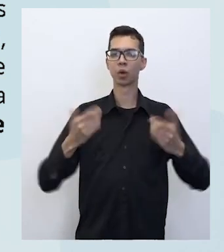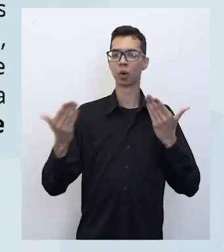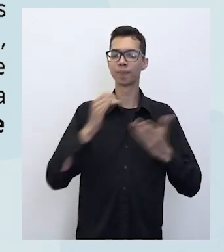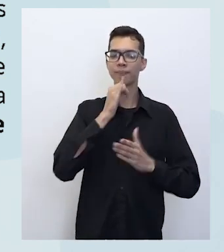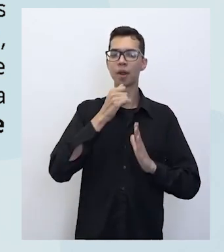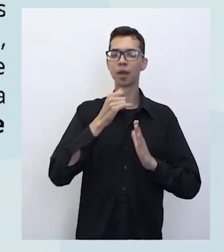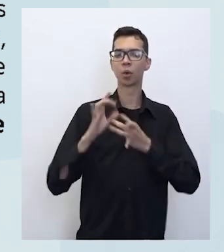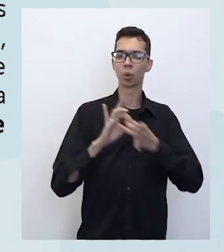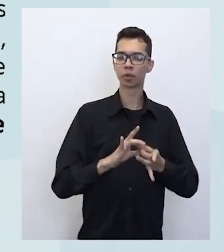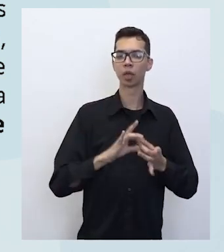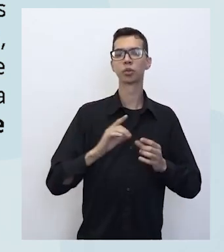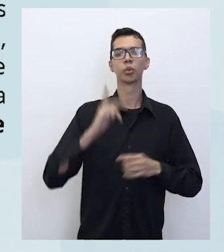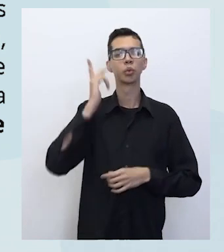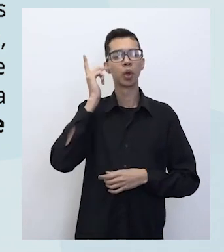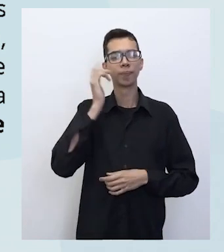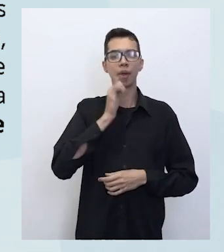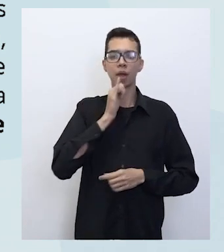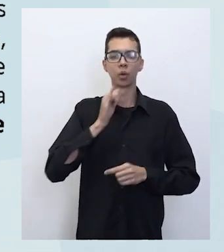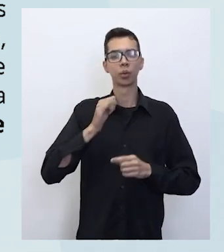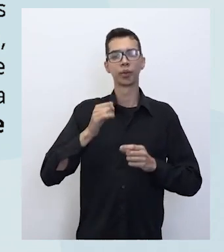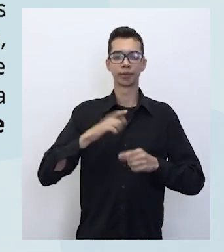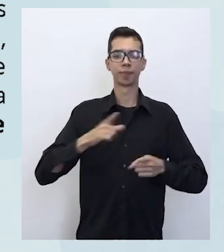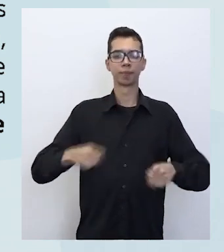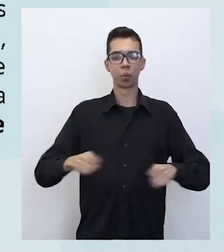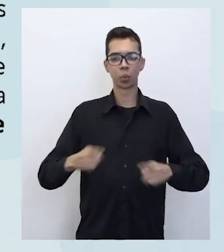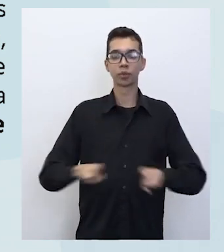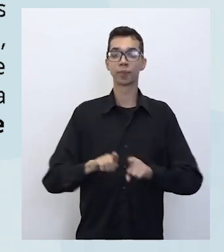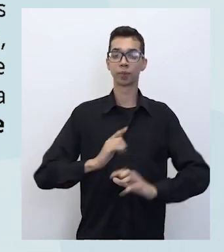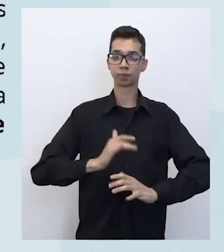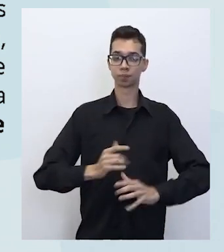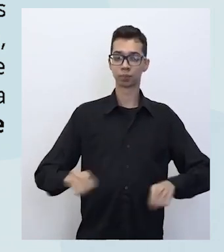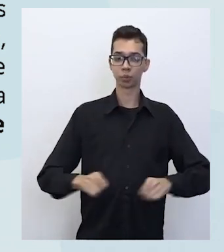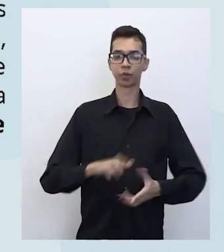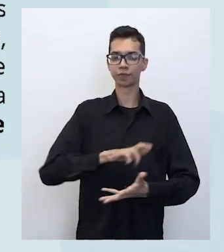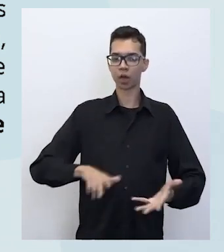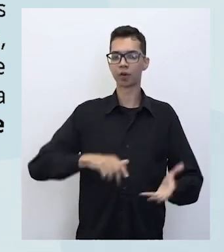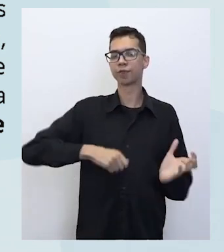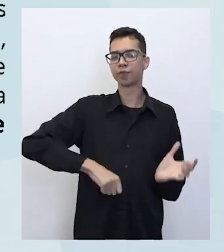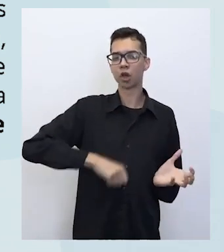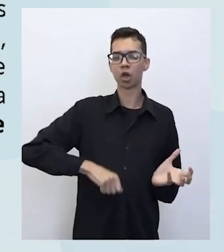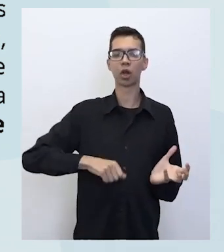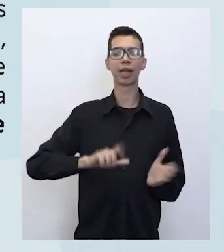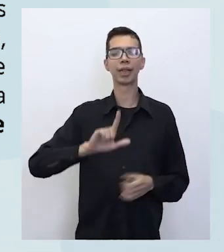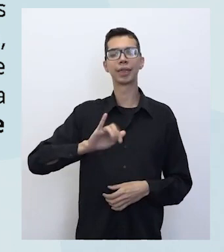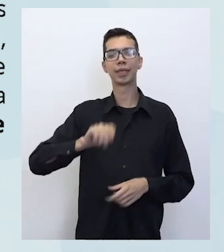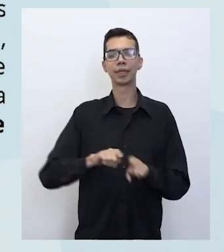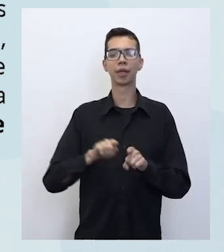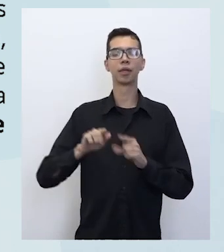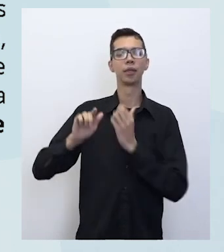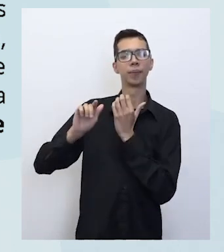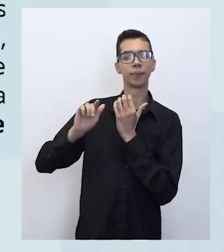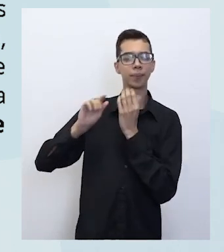instrumentos musicais, viola, lira, flauta e harpa. Vassalagem, cavalaria, feudalismo,